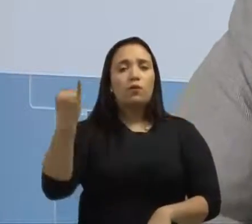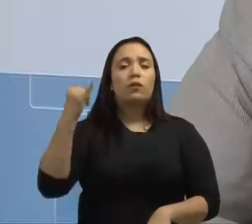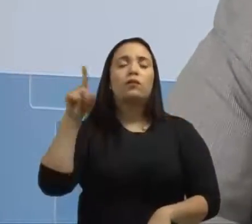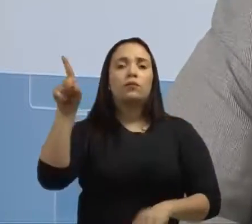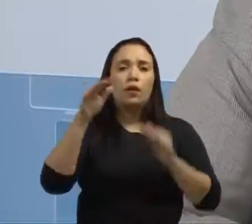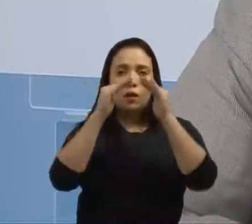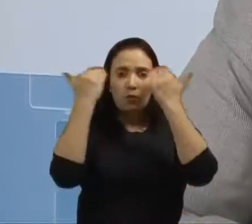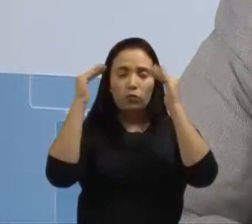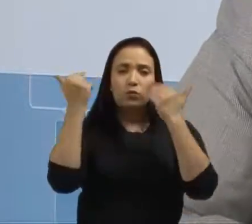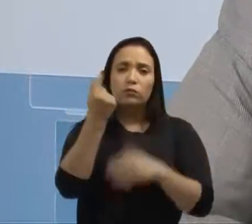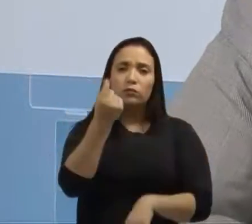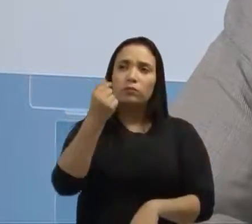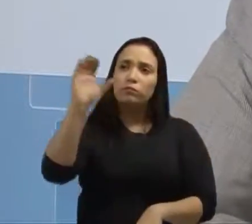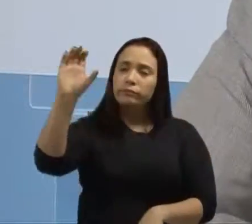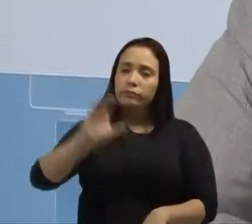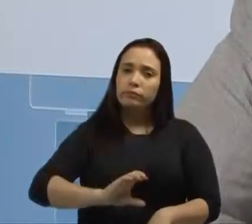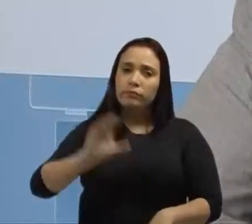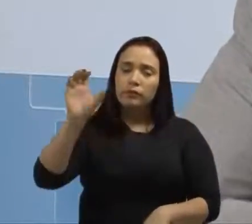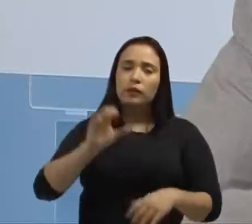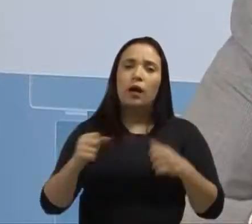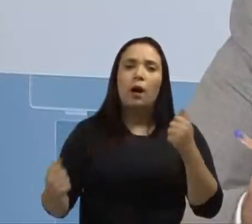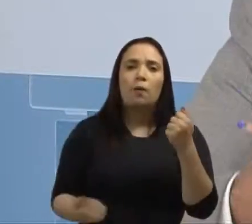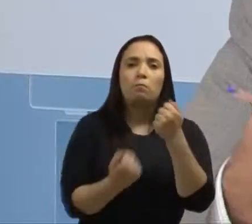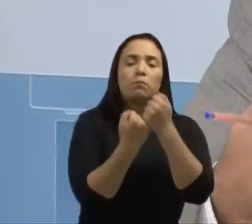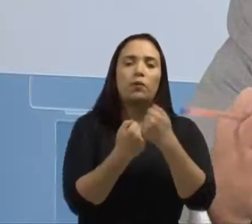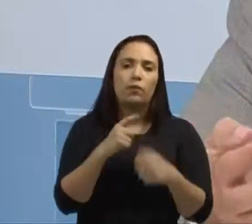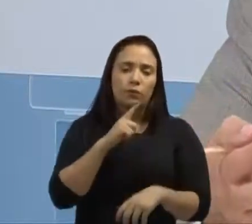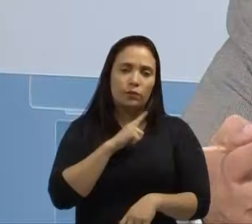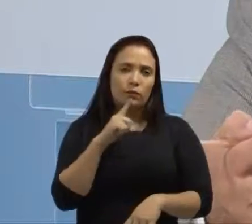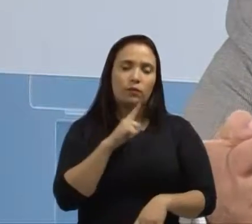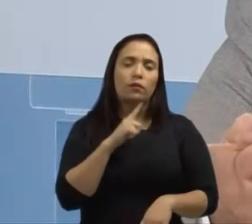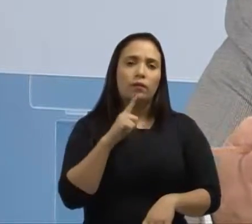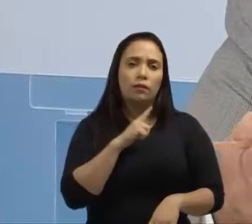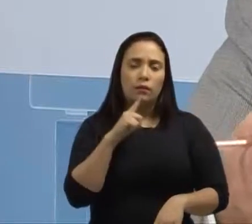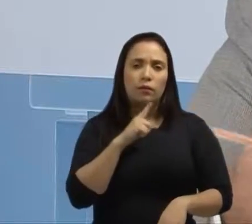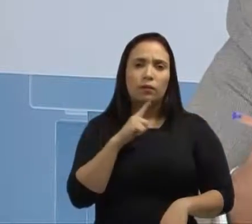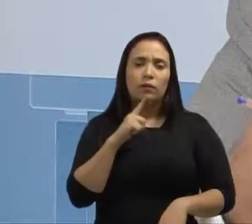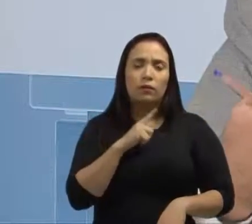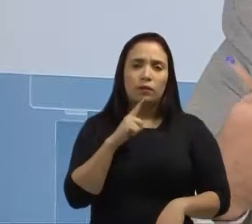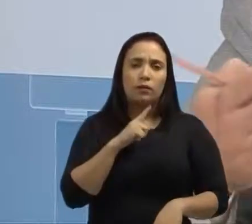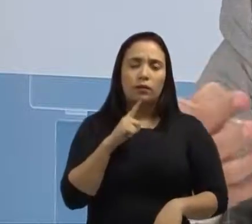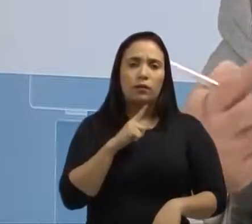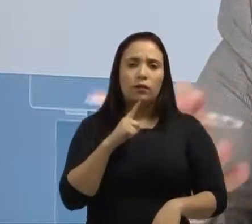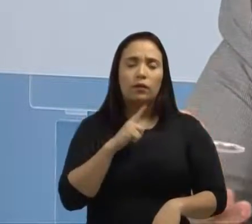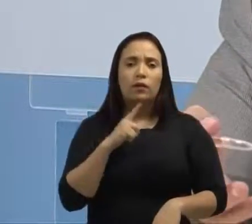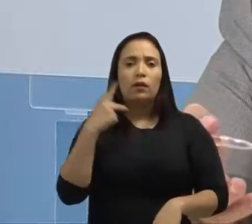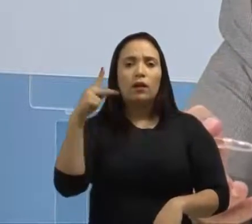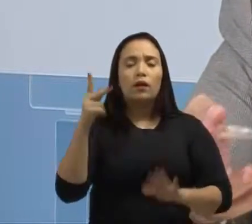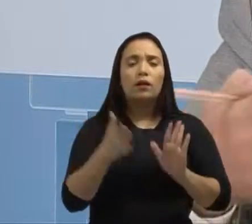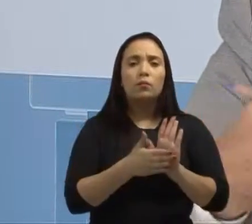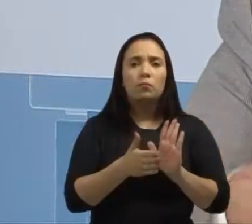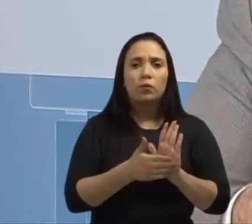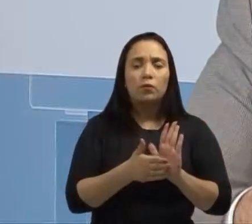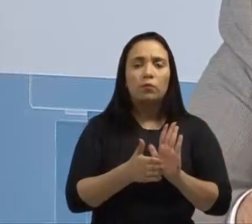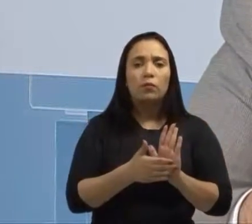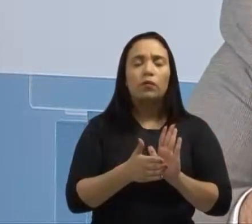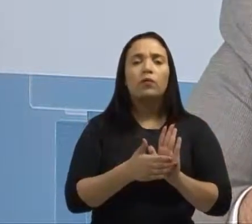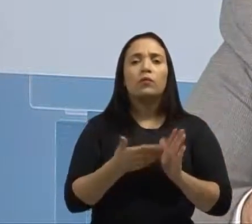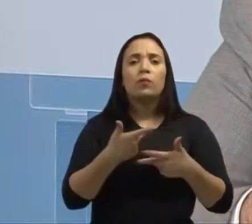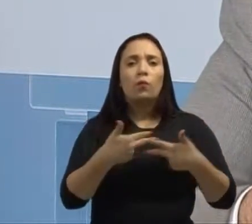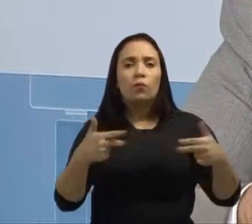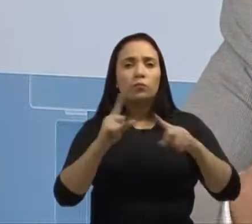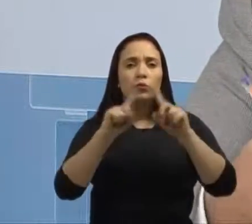financeiro, do apoio do senador Eunício, a força que ele está dando, inclusive em pautas financeiras do Estado, que o Estado está com